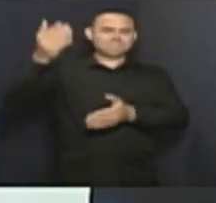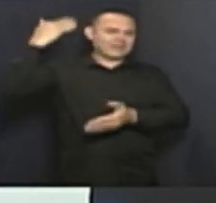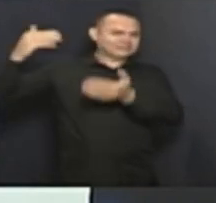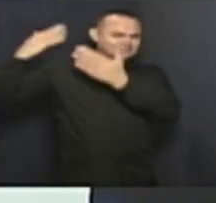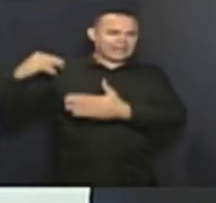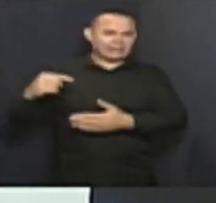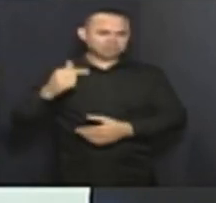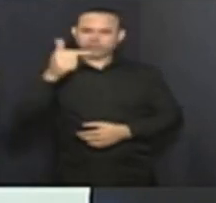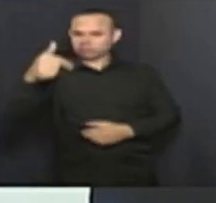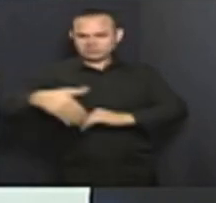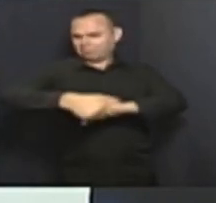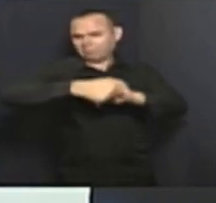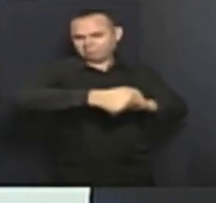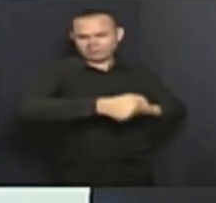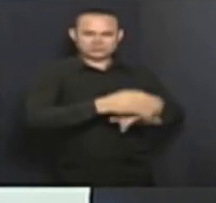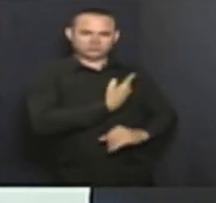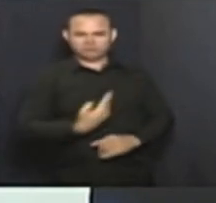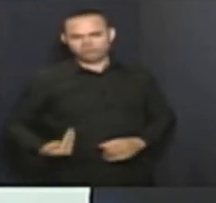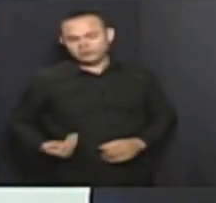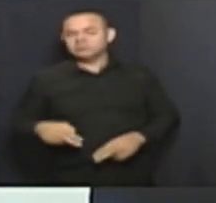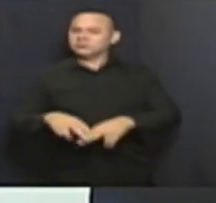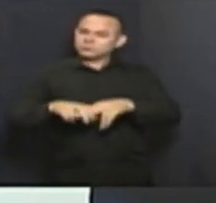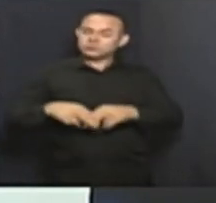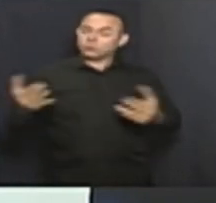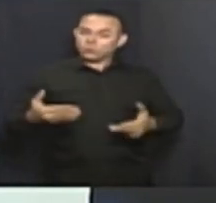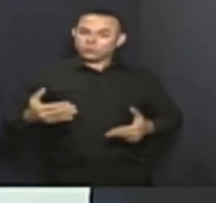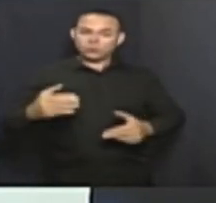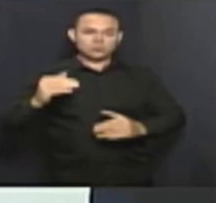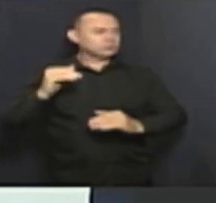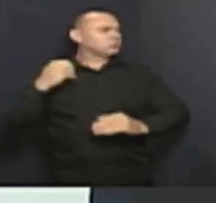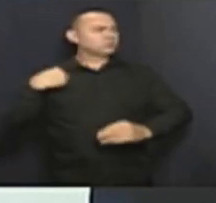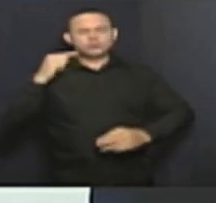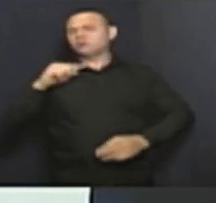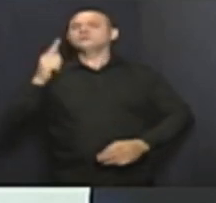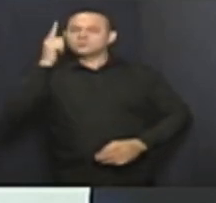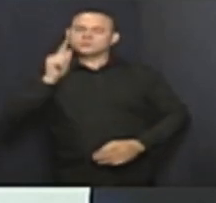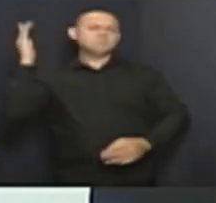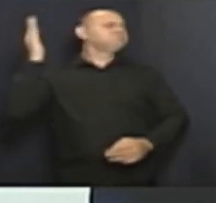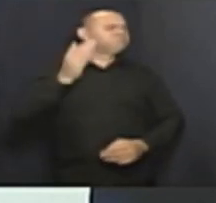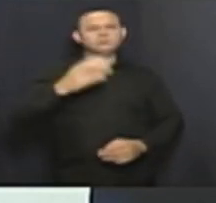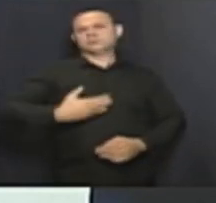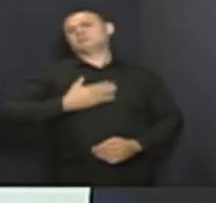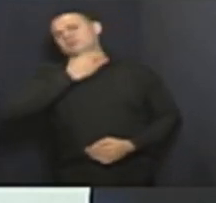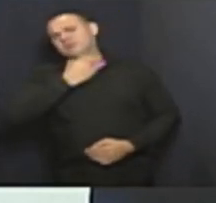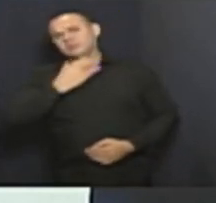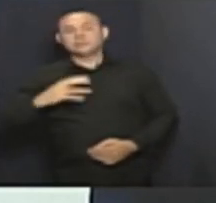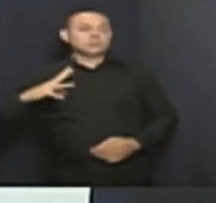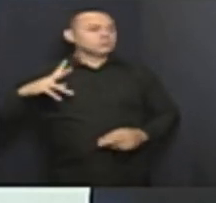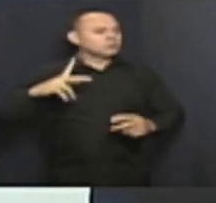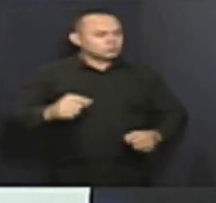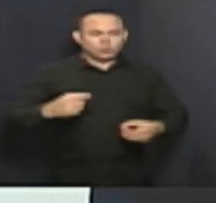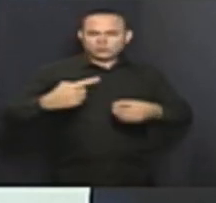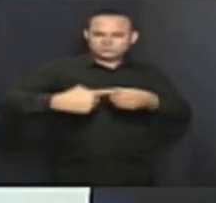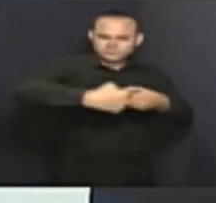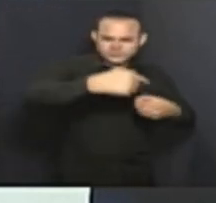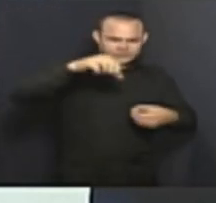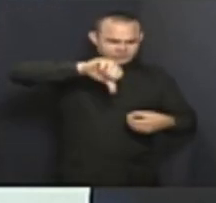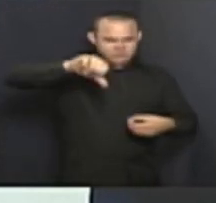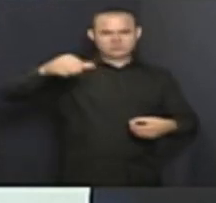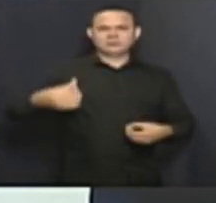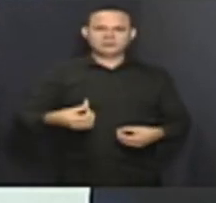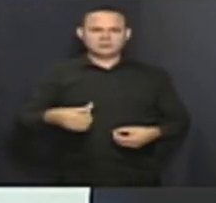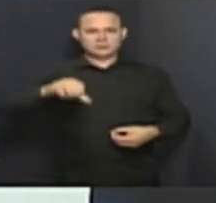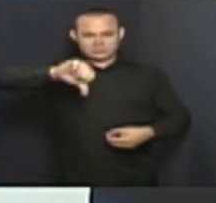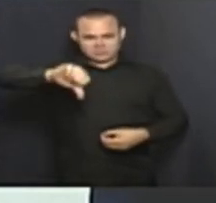nós conseguimos superar a crise economizar e o governo está presente nas 79 cidades num